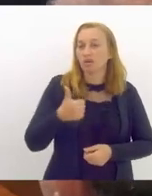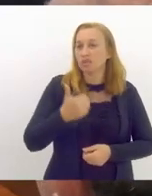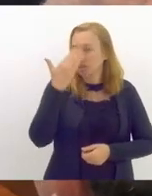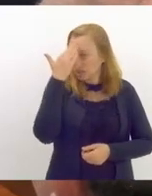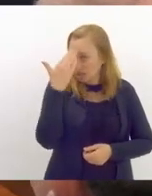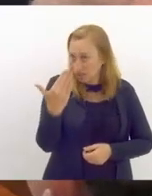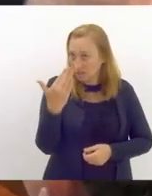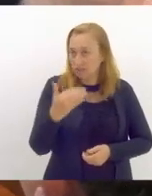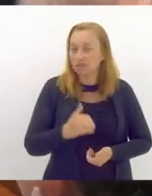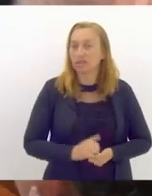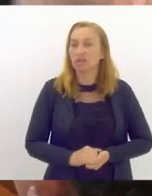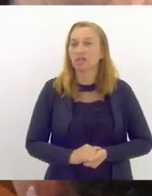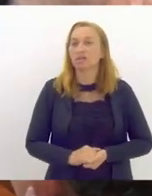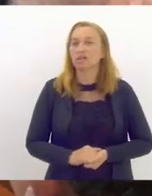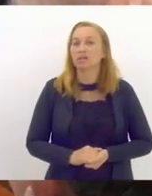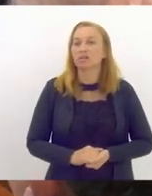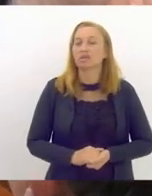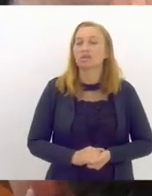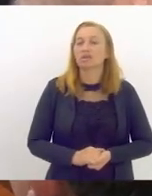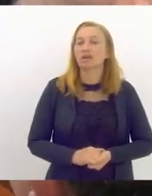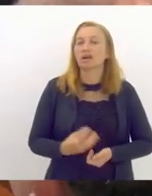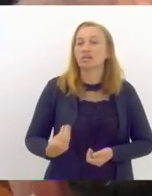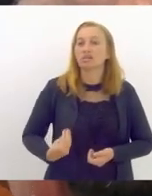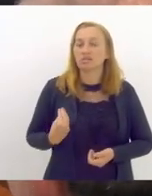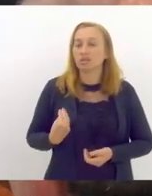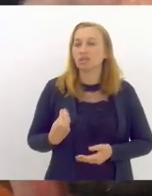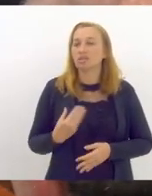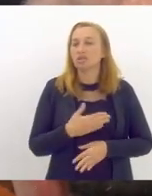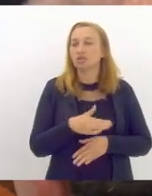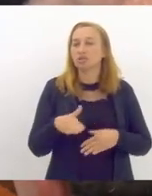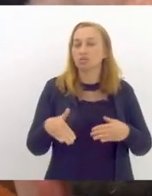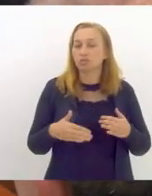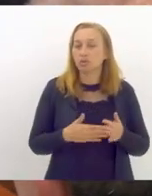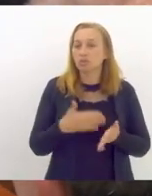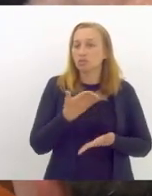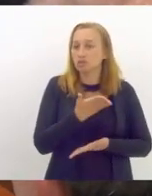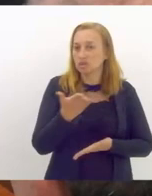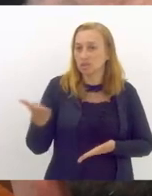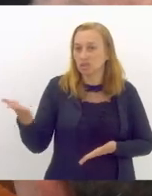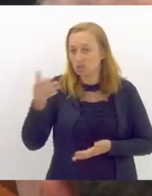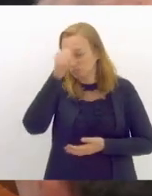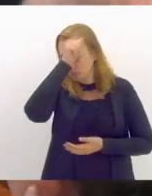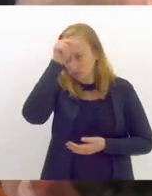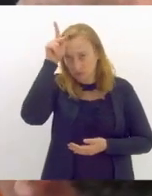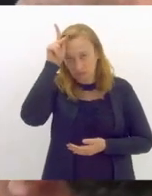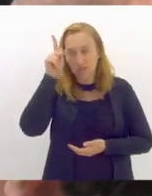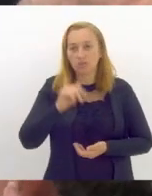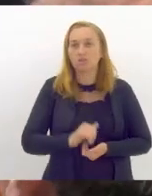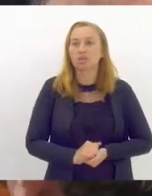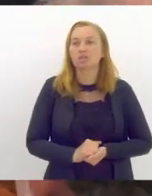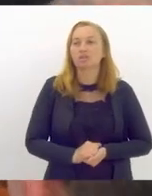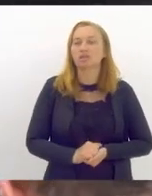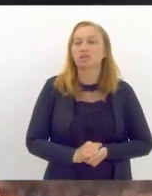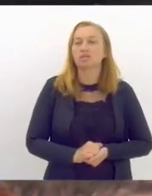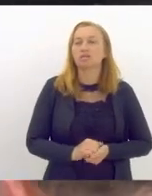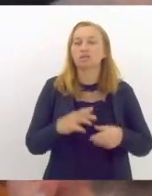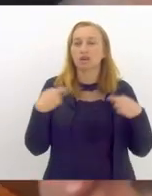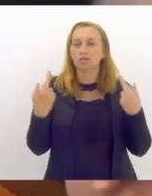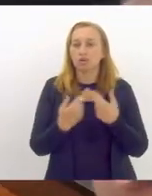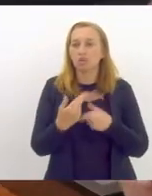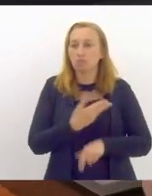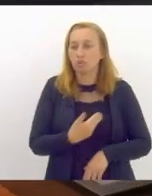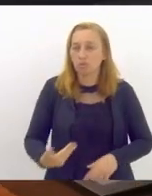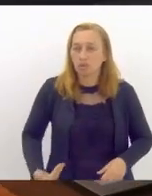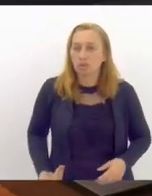agradecer a presença de tantas autoridades nesta audiência pública